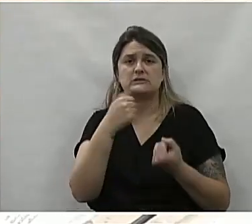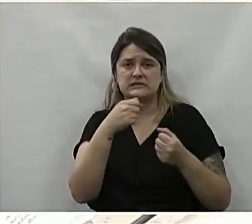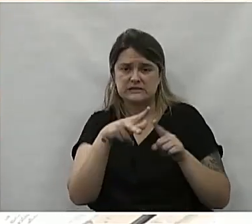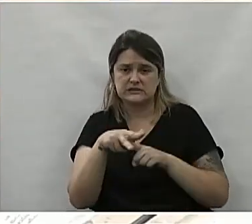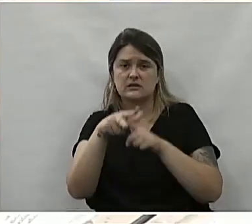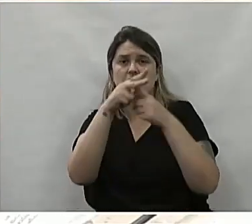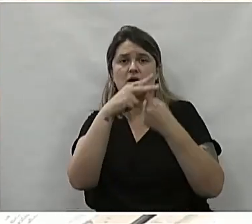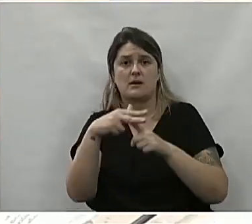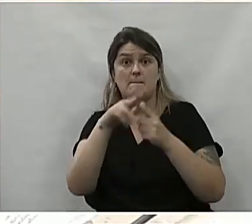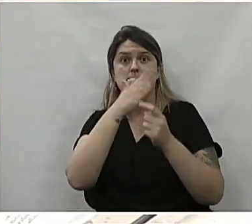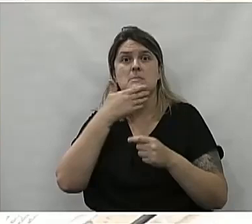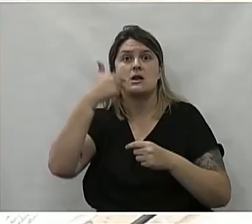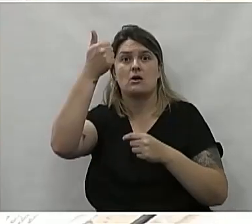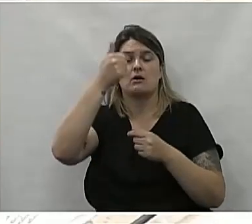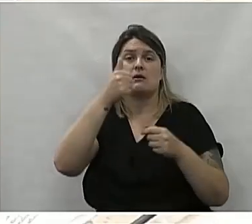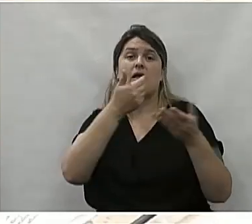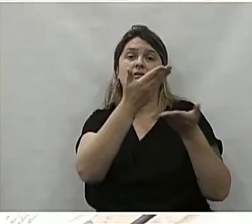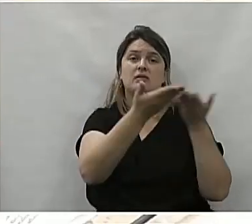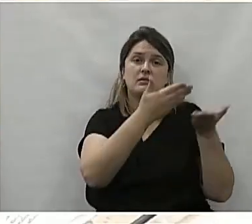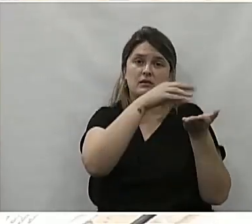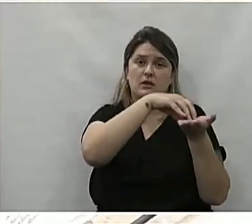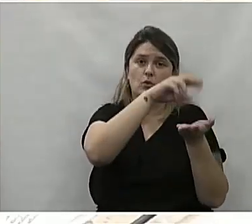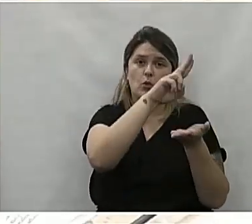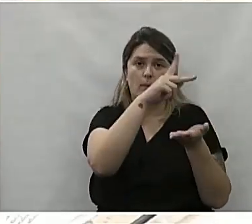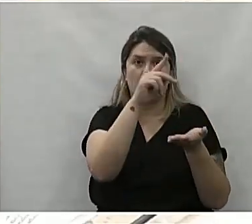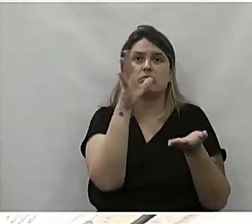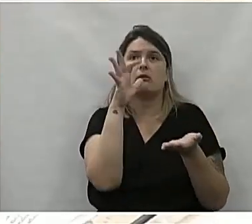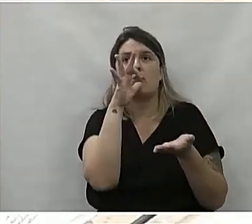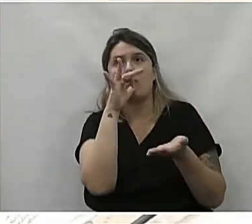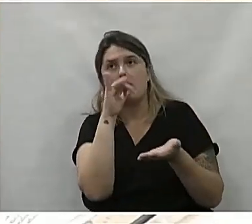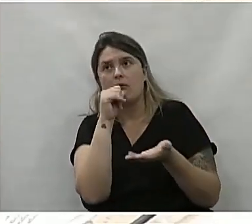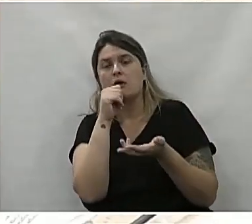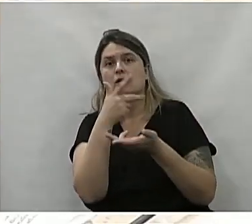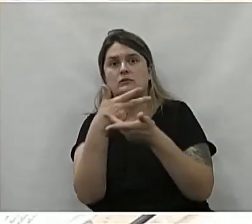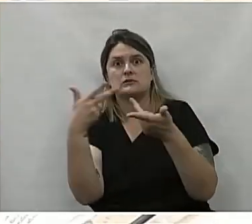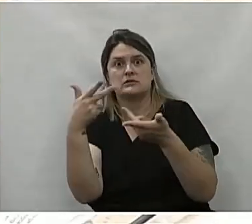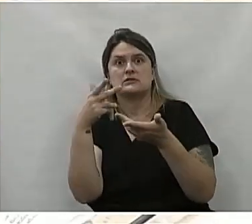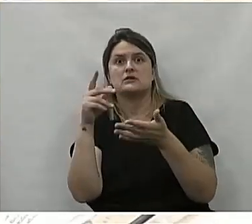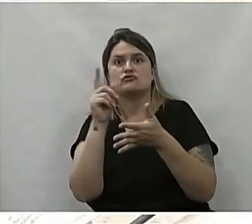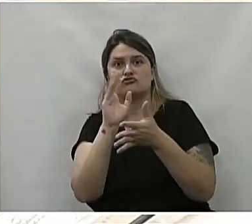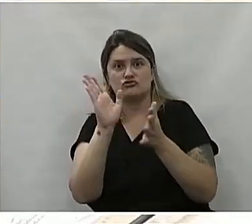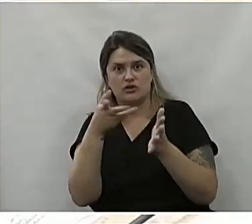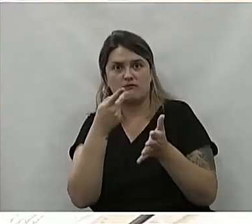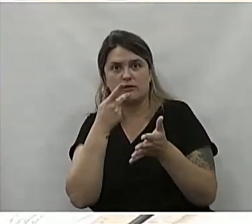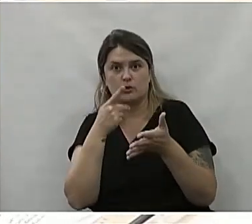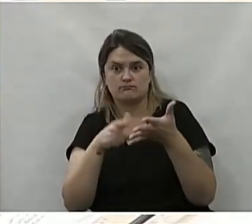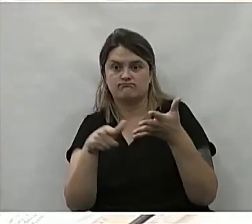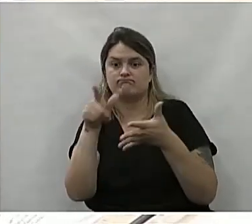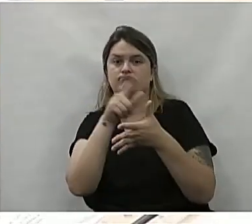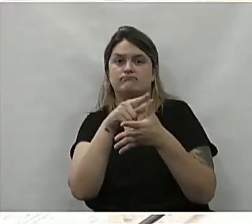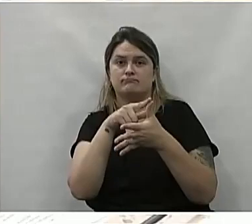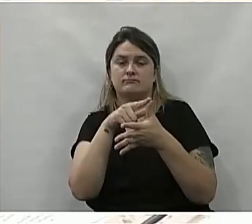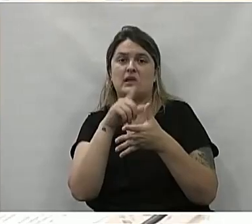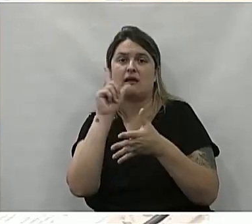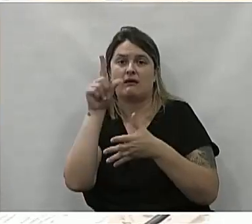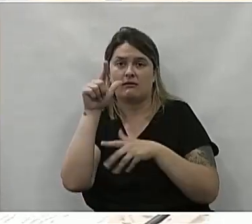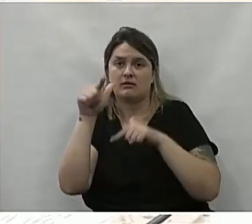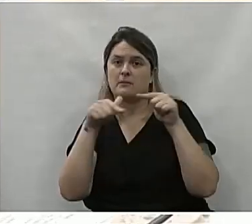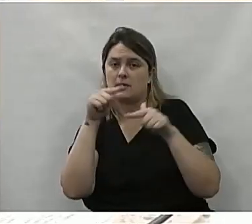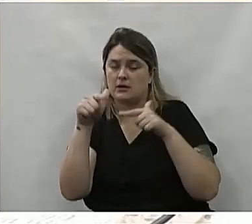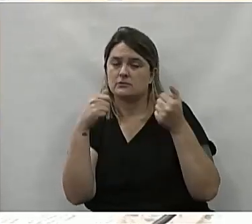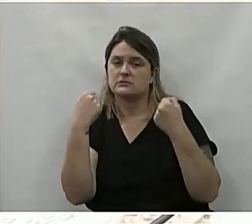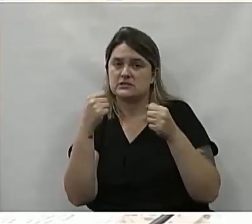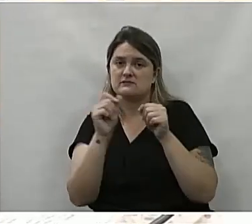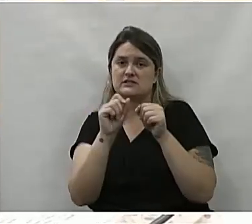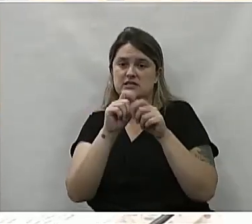melhorado Atendimento Que está demorando Casos essenciais Que nem Foi citado aqui Eu acho que isso aí É um trabalho Que